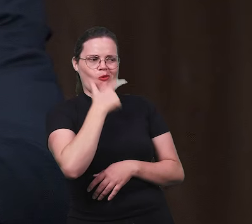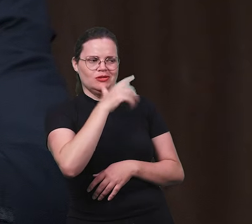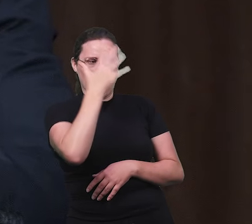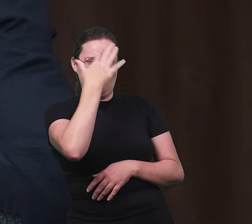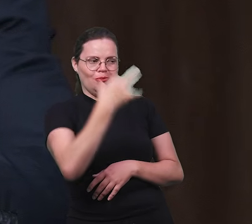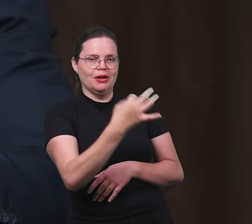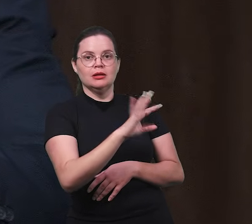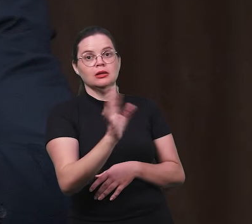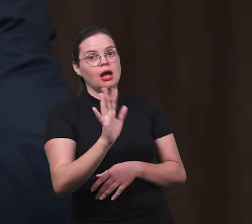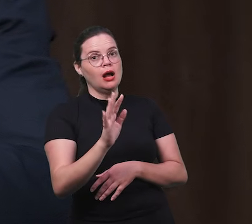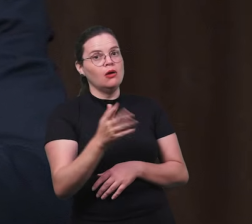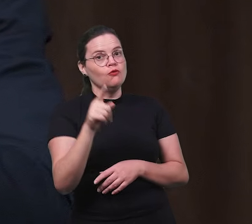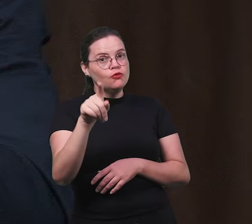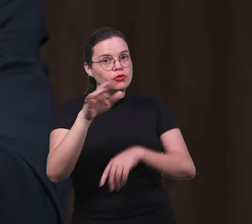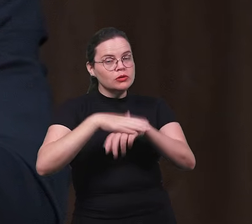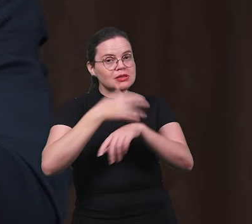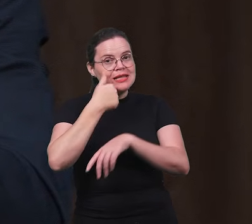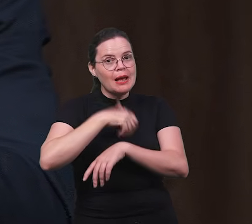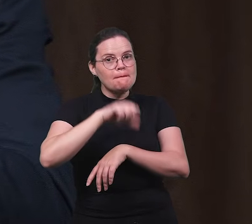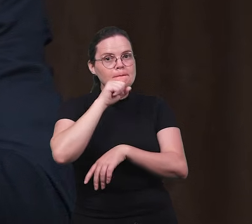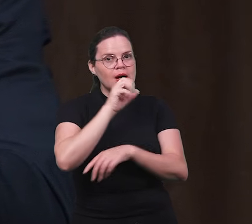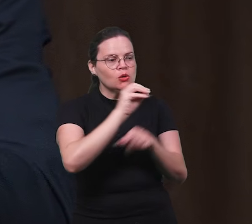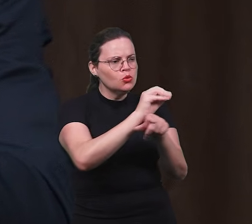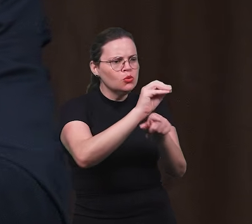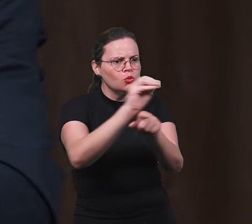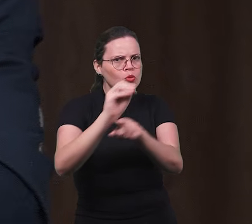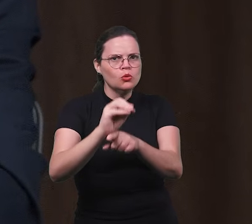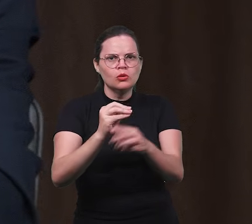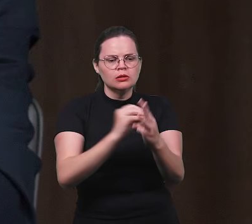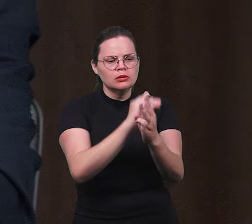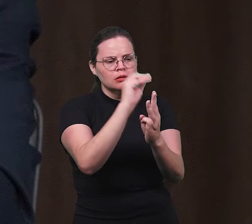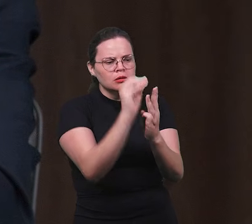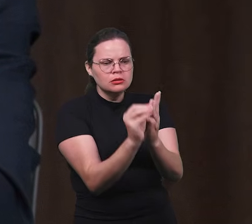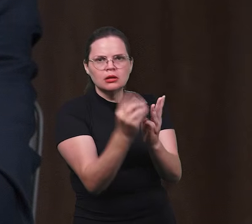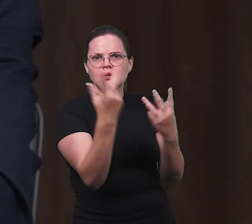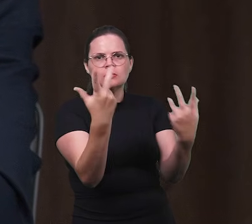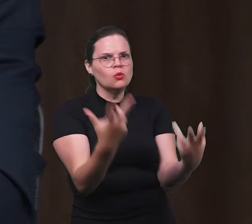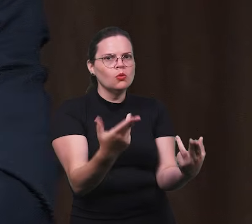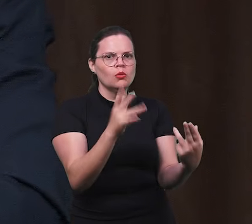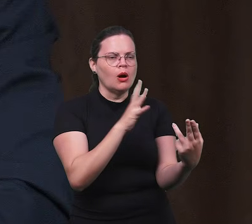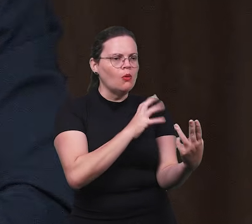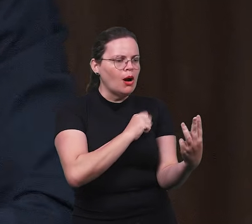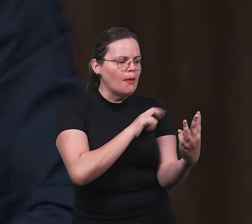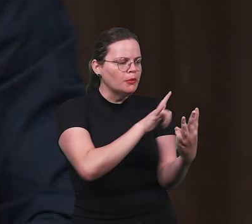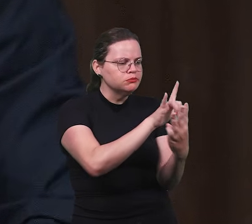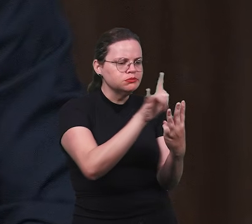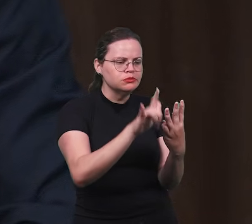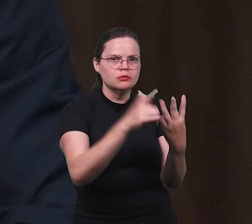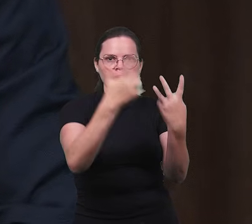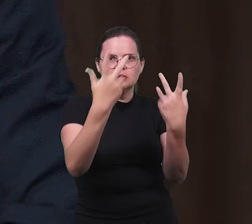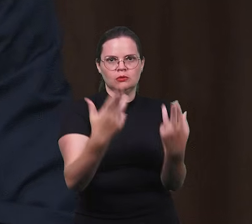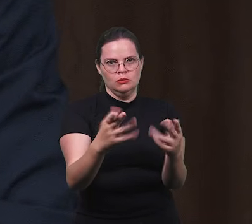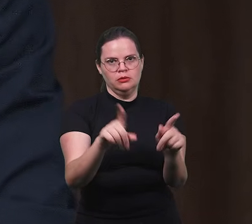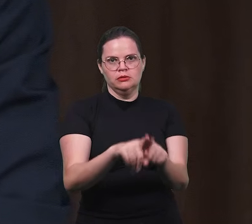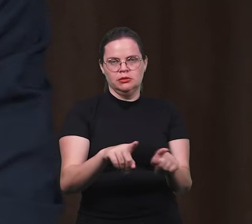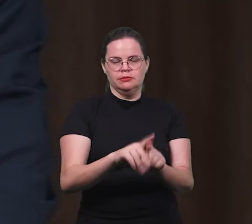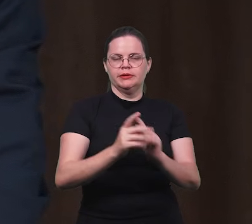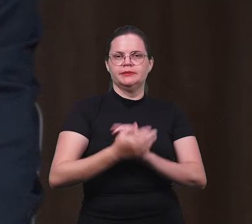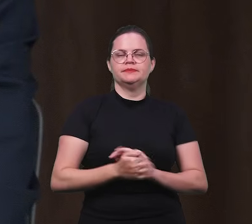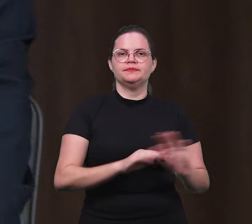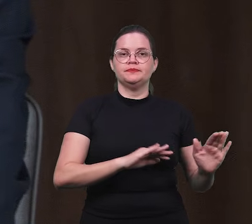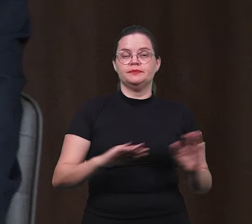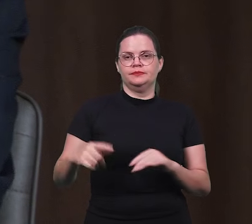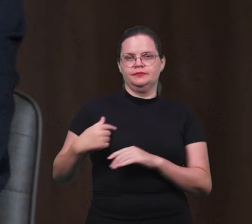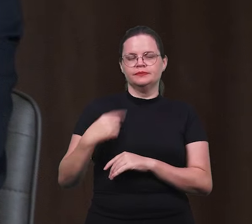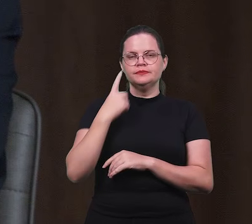mãe deles. Então, Muito bom. esse equilíbrio é importante. Uma coisa interessante em